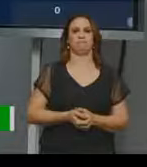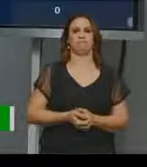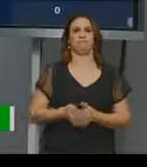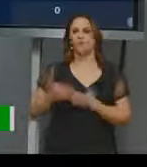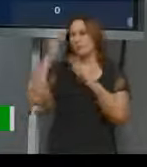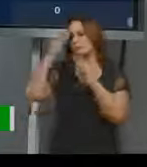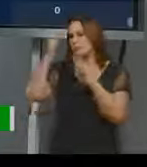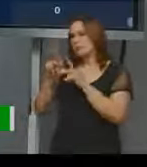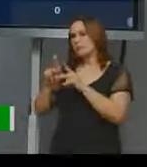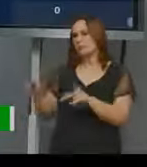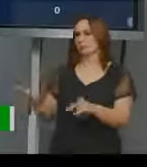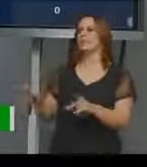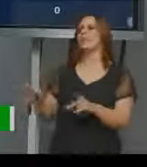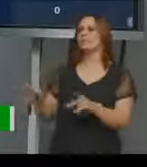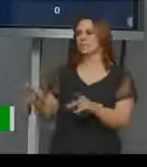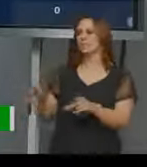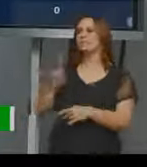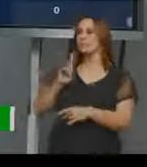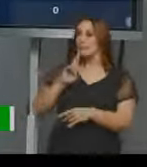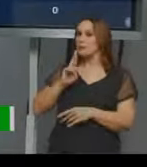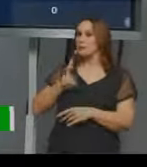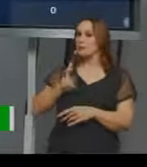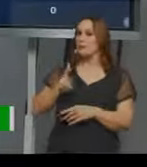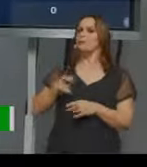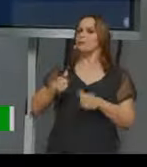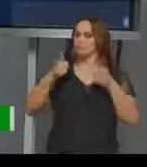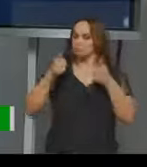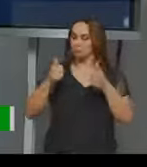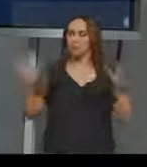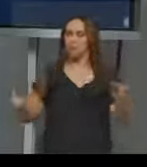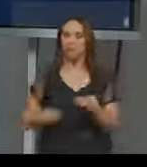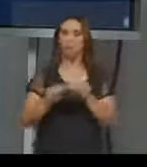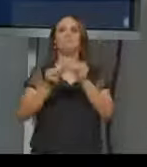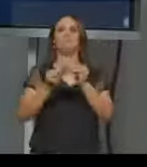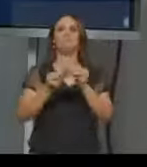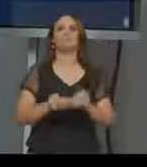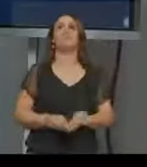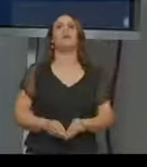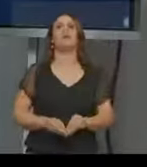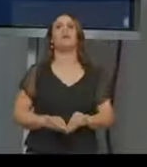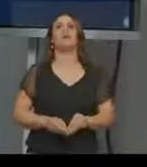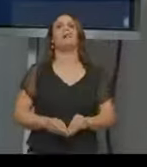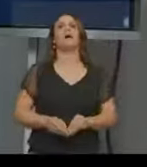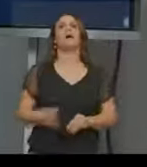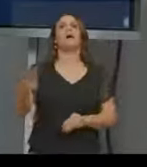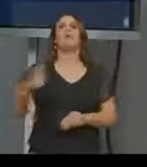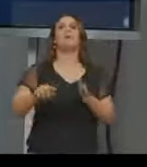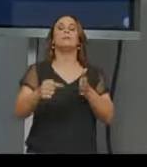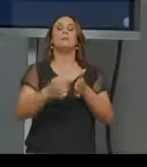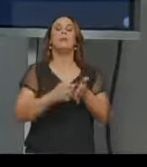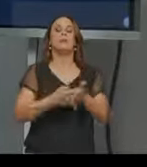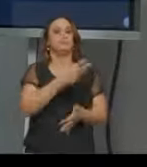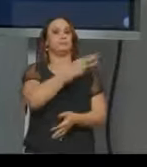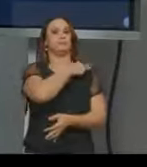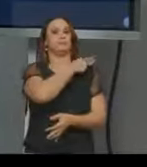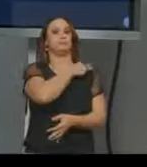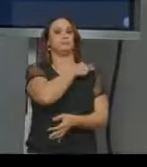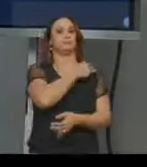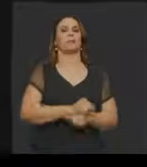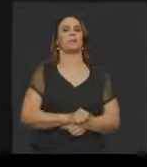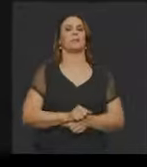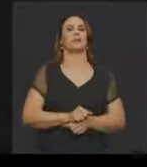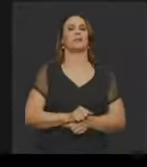pela resposta tão completa. Vamos para a próxima? Uma pergunta do terceiro ano. Qual a diferença entre uma